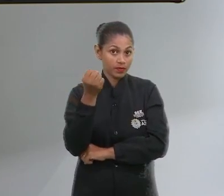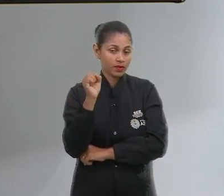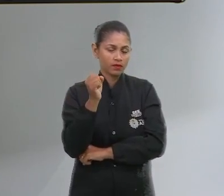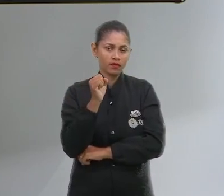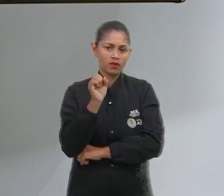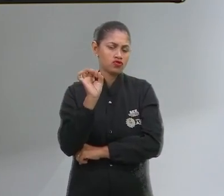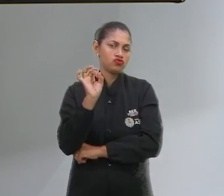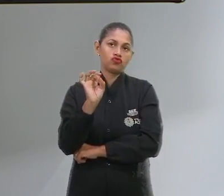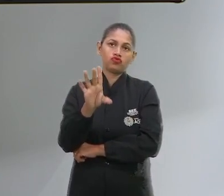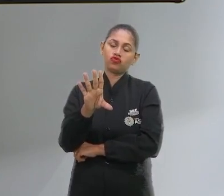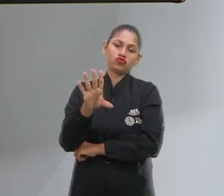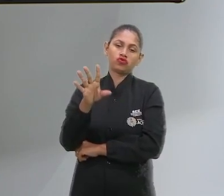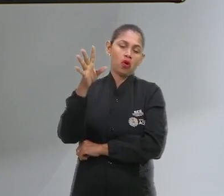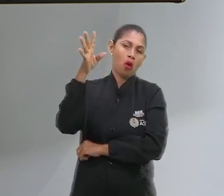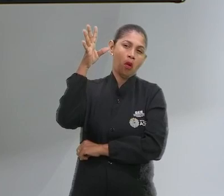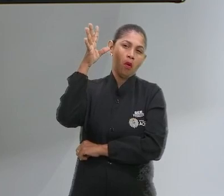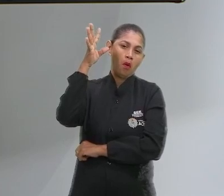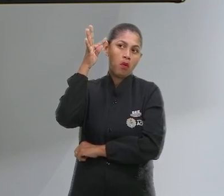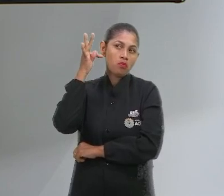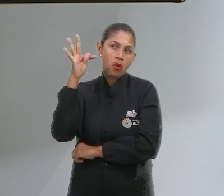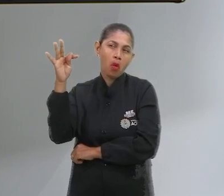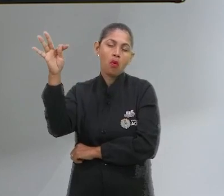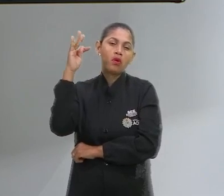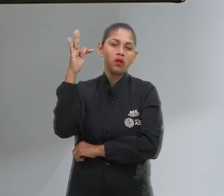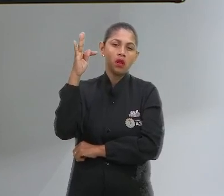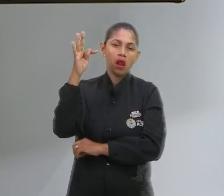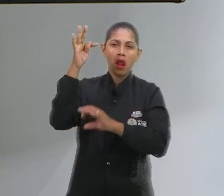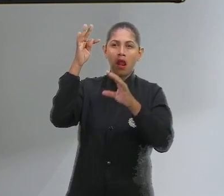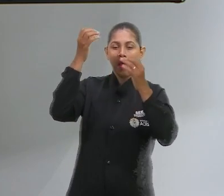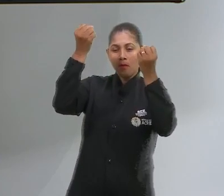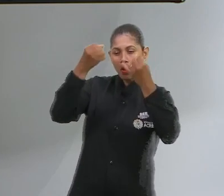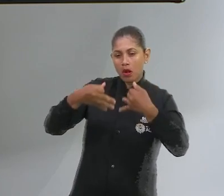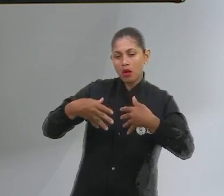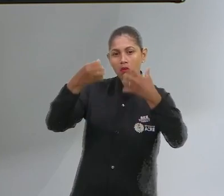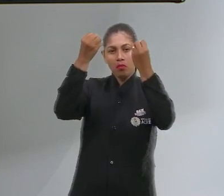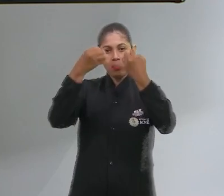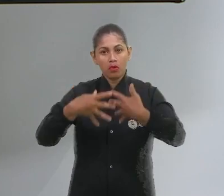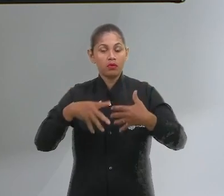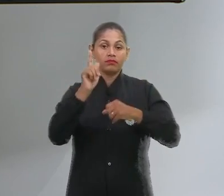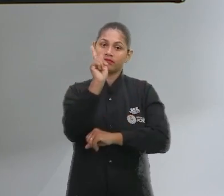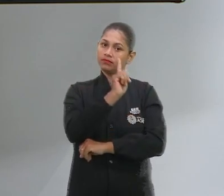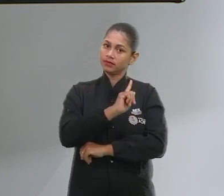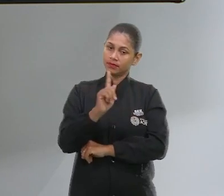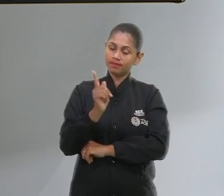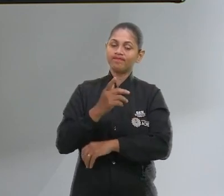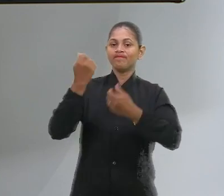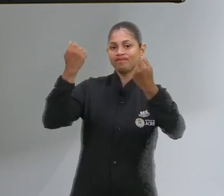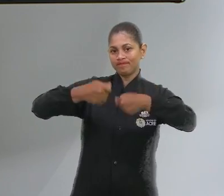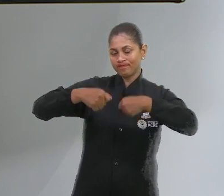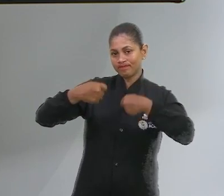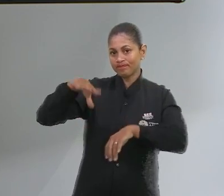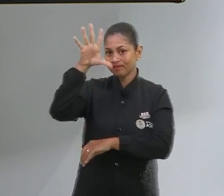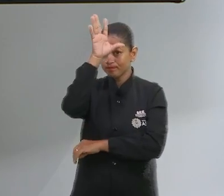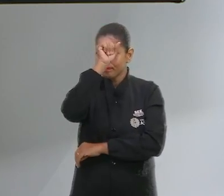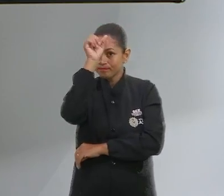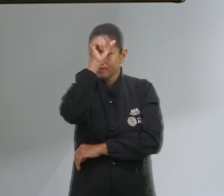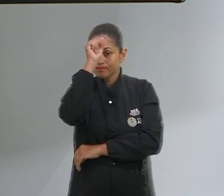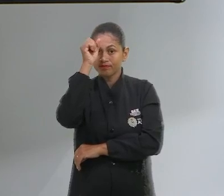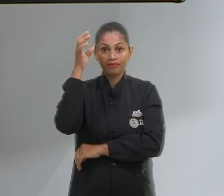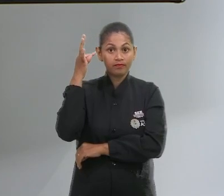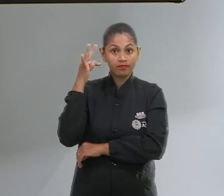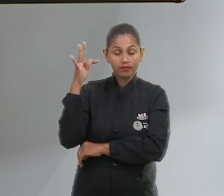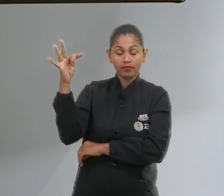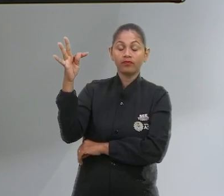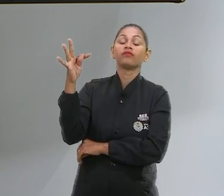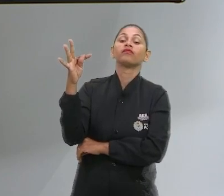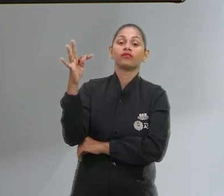não é só teoria, explicação, explicação e explicação. Precisamos aprender as teorias e